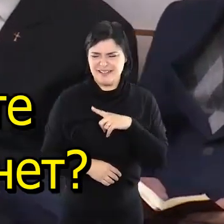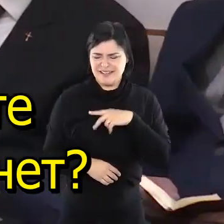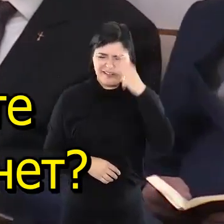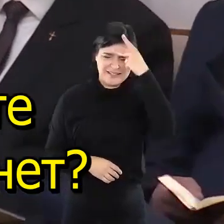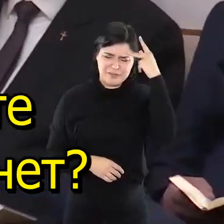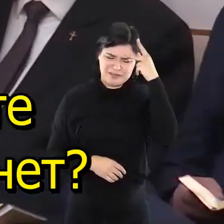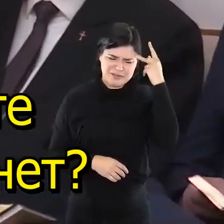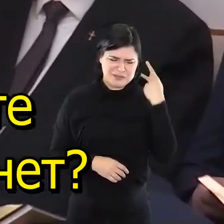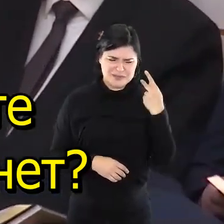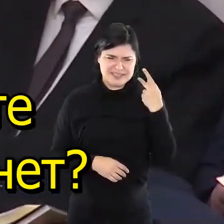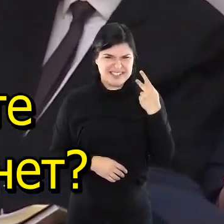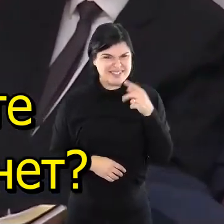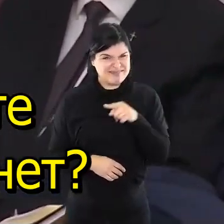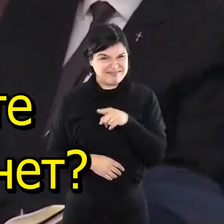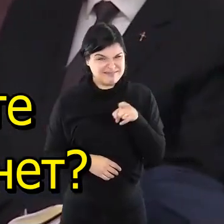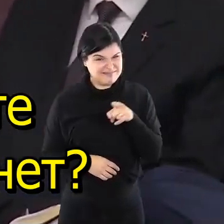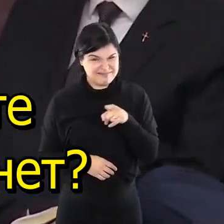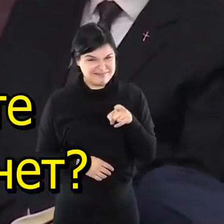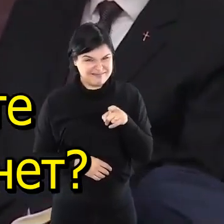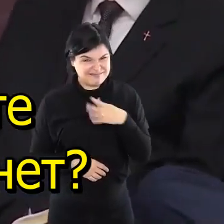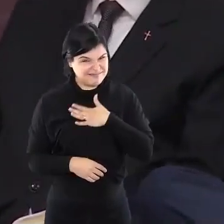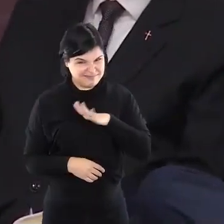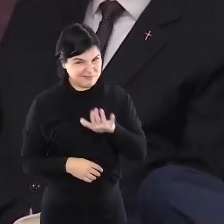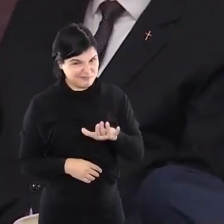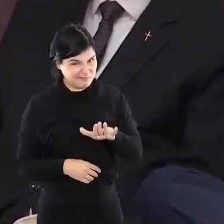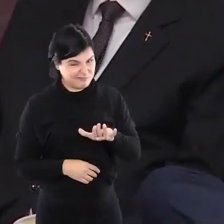Tem gente que você não quer levar para sua casa. Tem ou não tem?